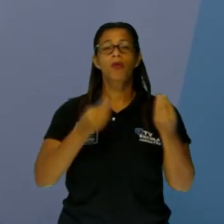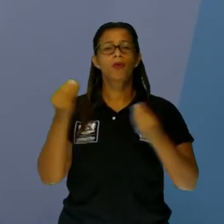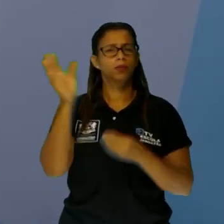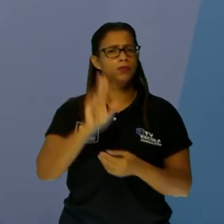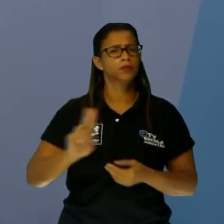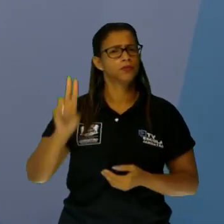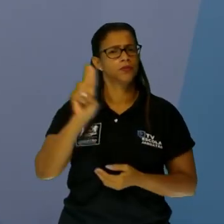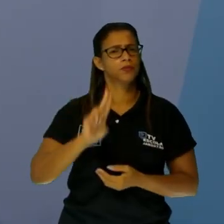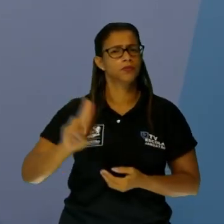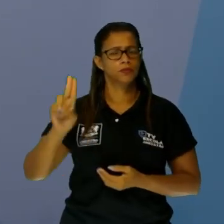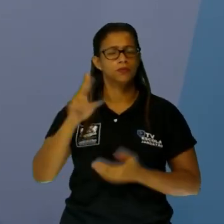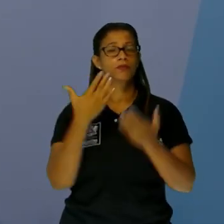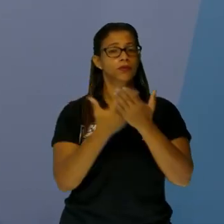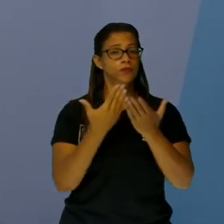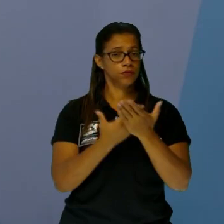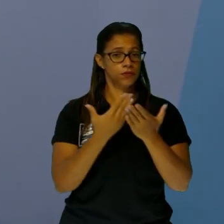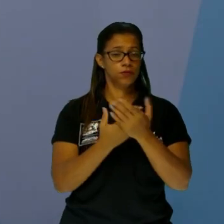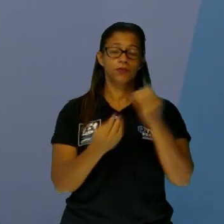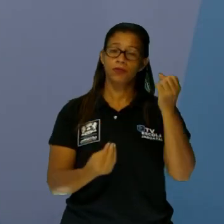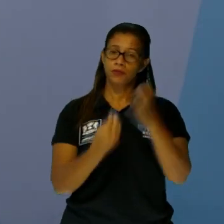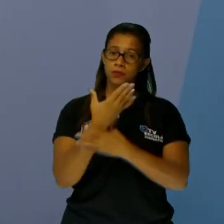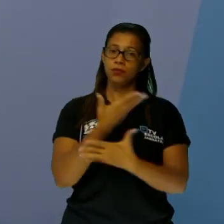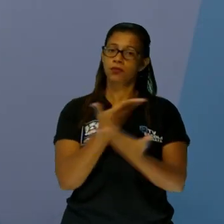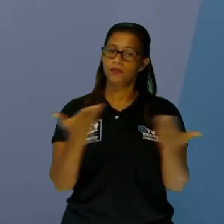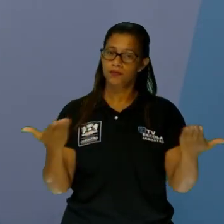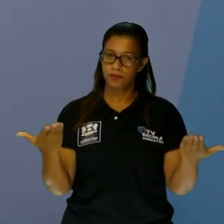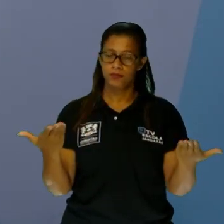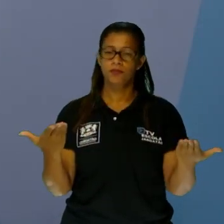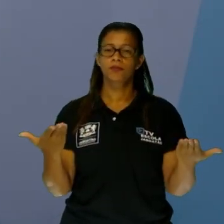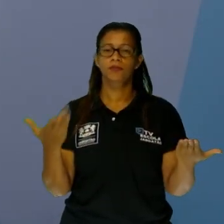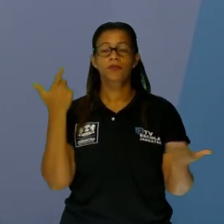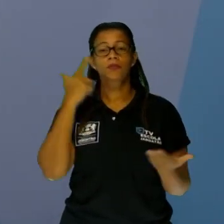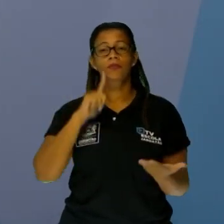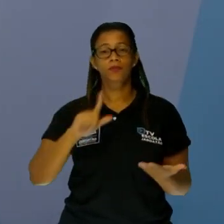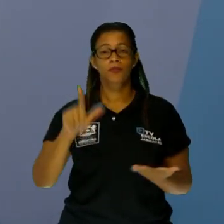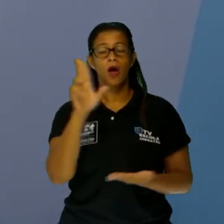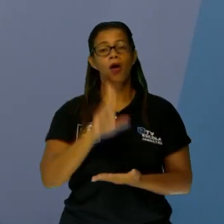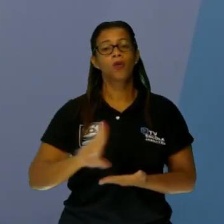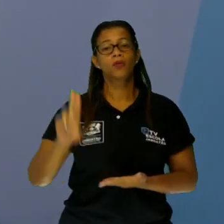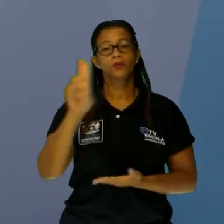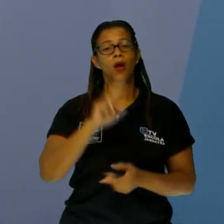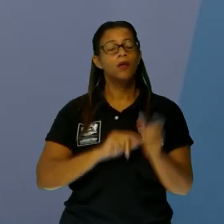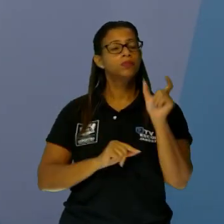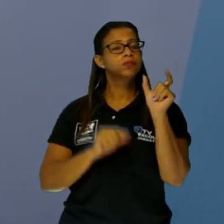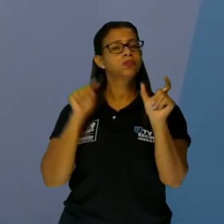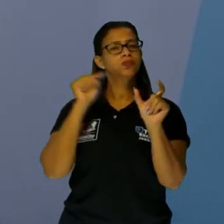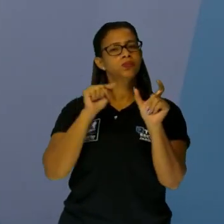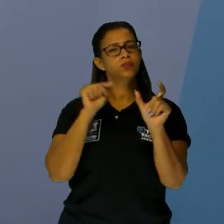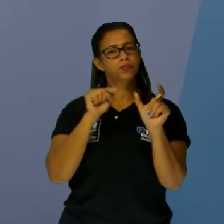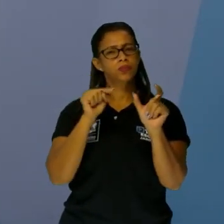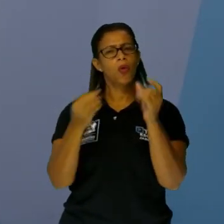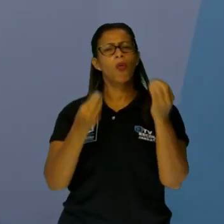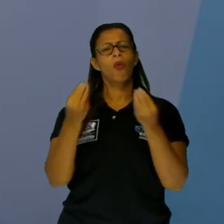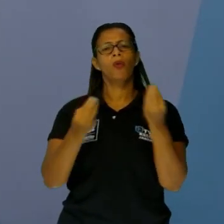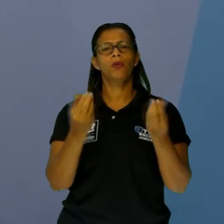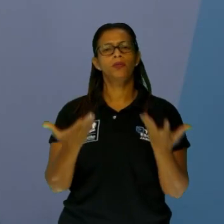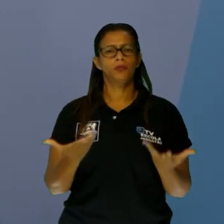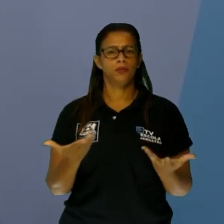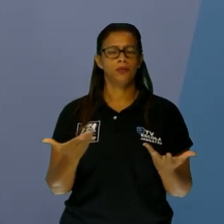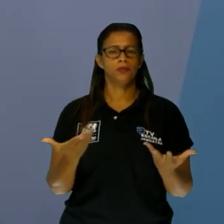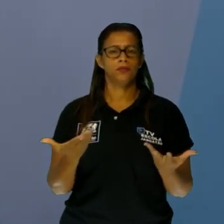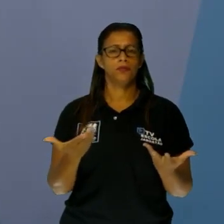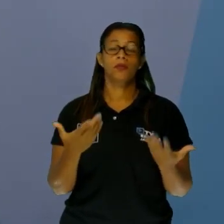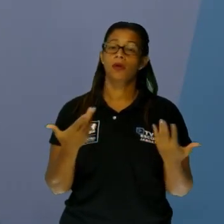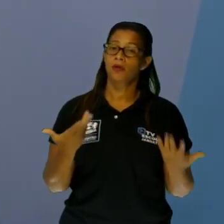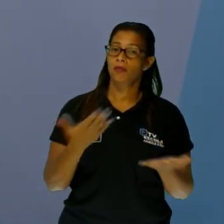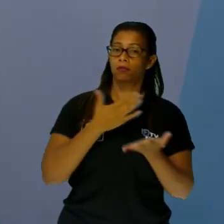feita para que você consiga saber utilizar a questão do should. Como é que a gente vai usá-lo, né? Então a gente já começa